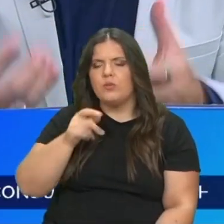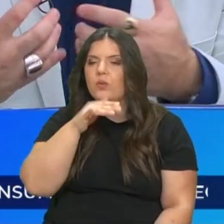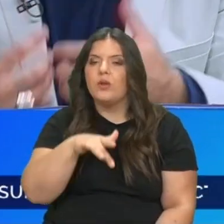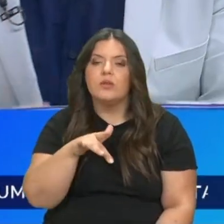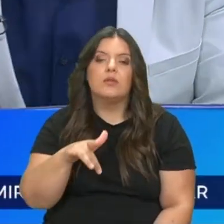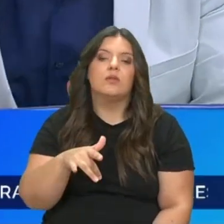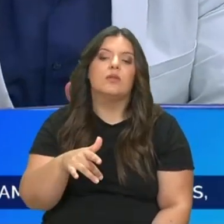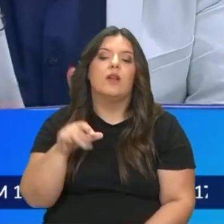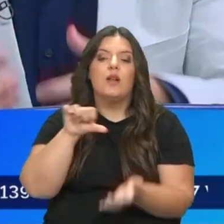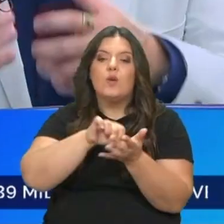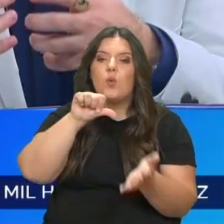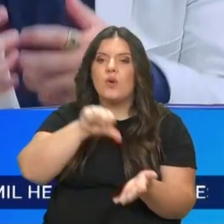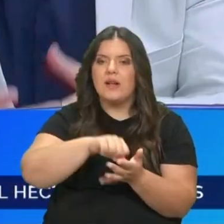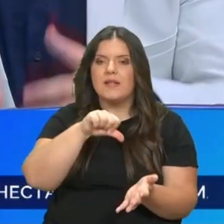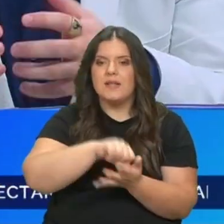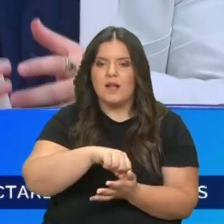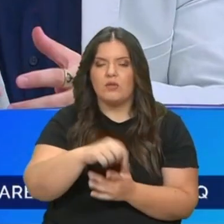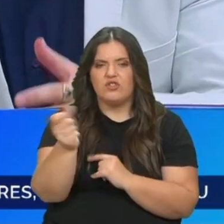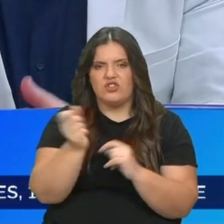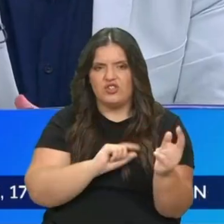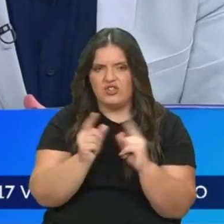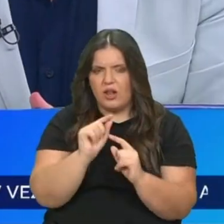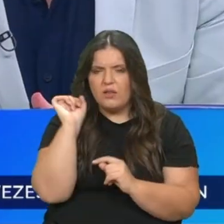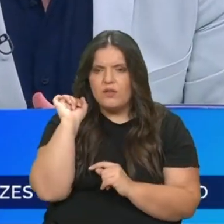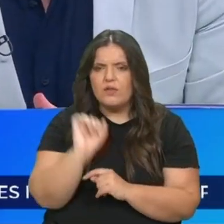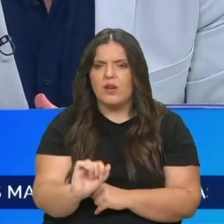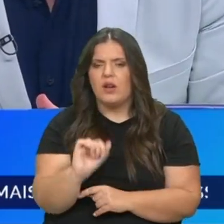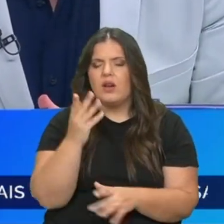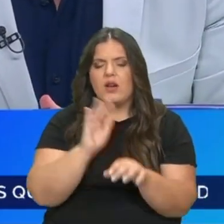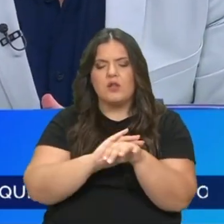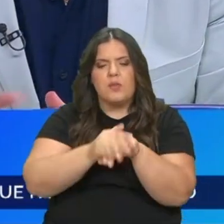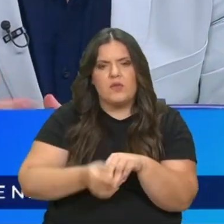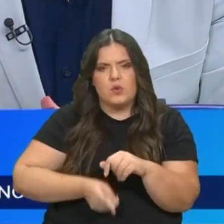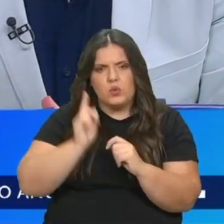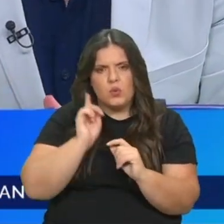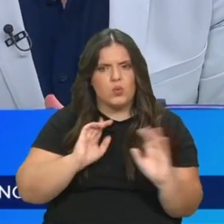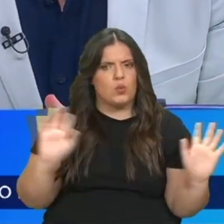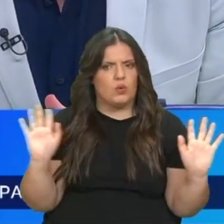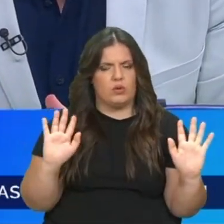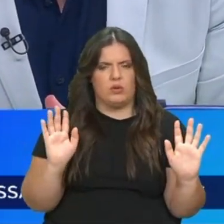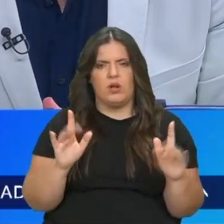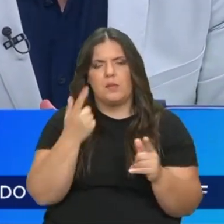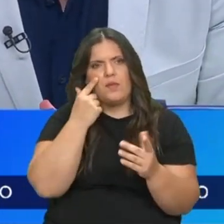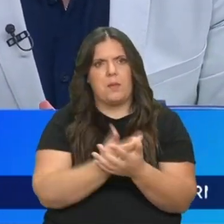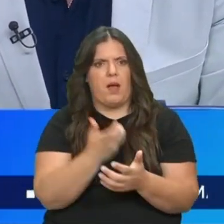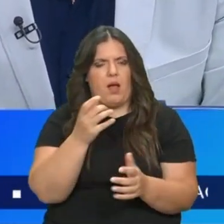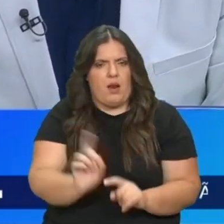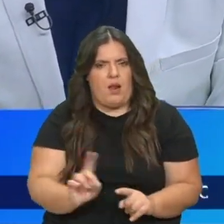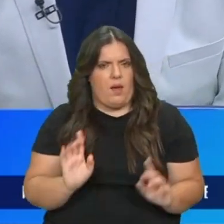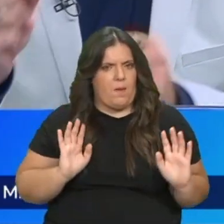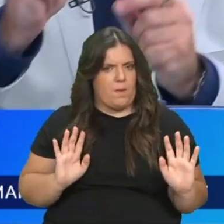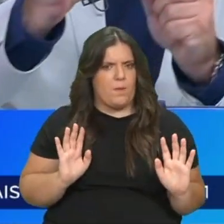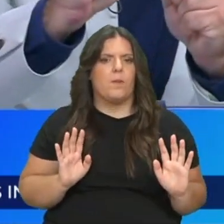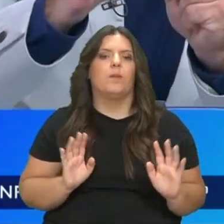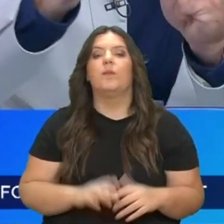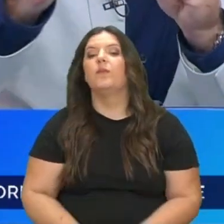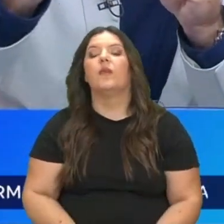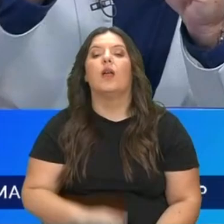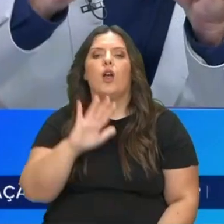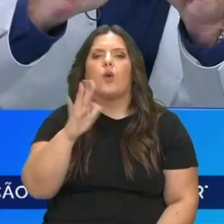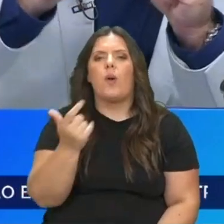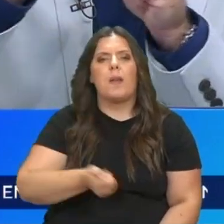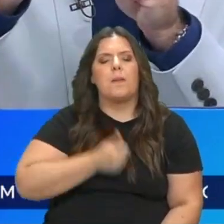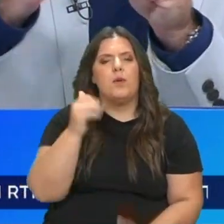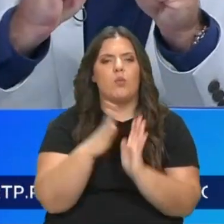no coração de estrelas de anãs brancas, não nas suas superfícies. Não ali de uma maneira tão explícita, tão evidente. Qual é o